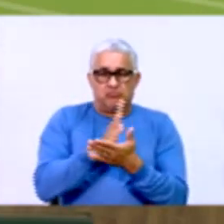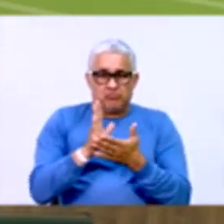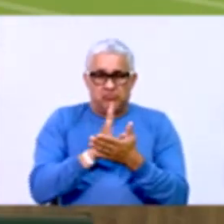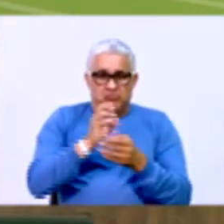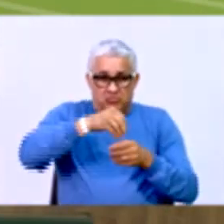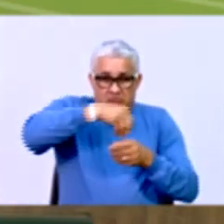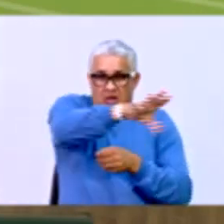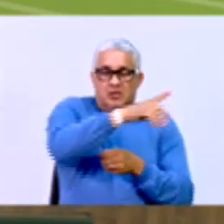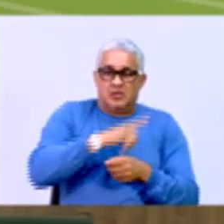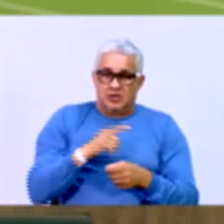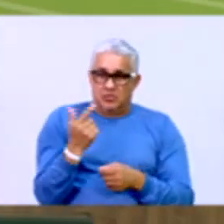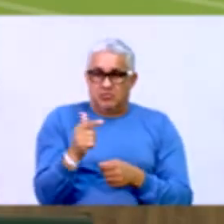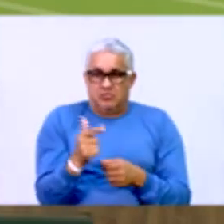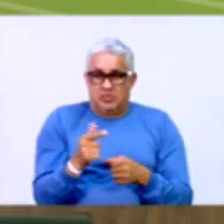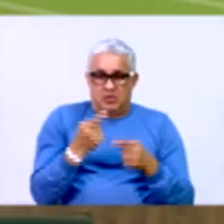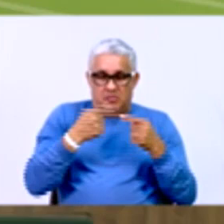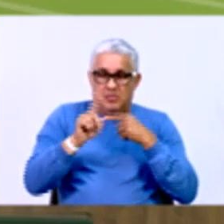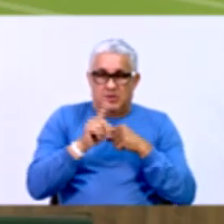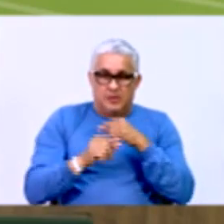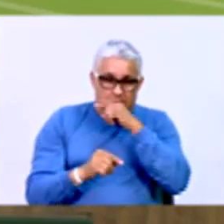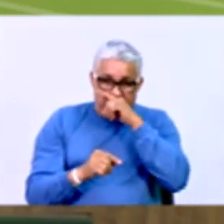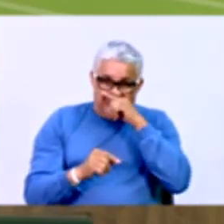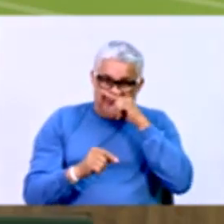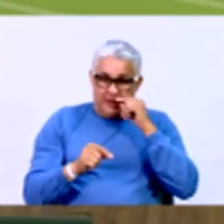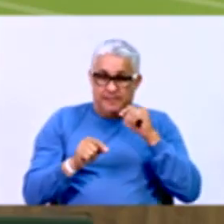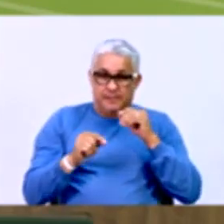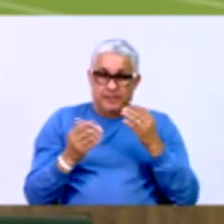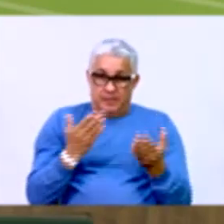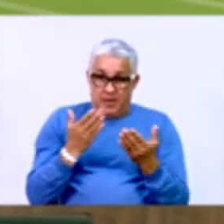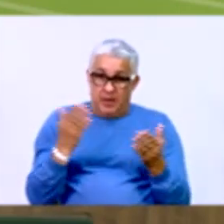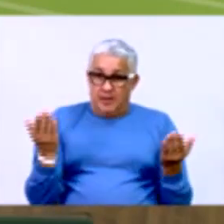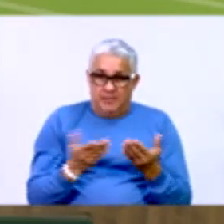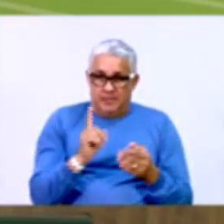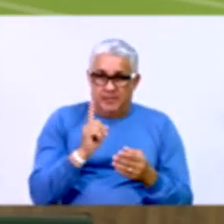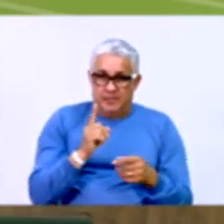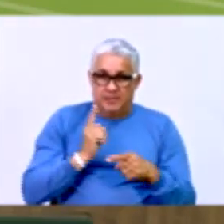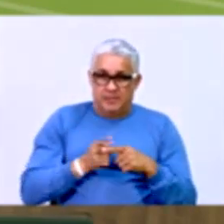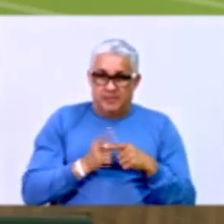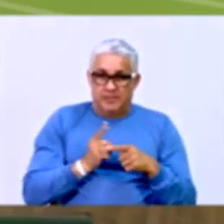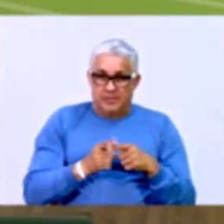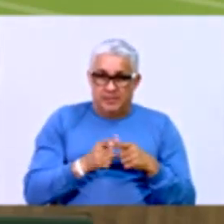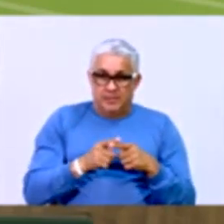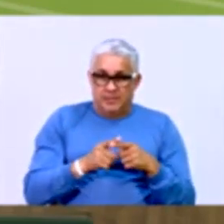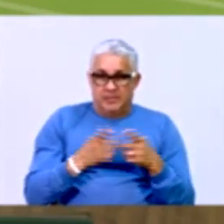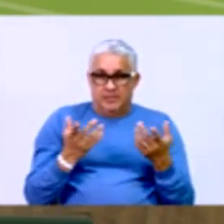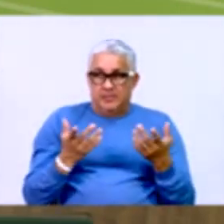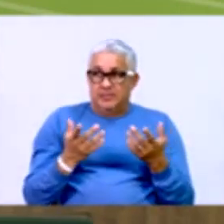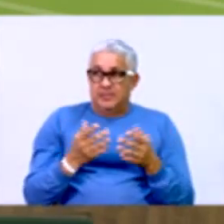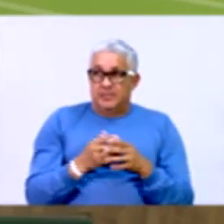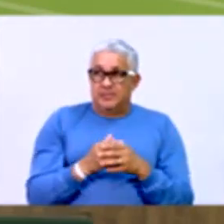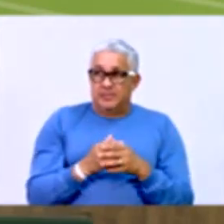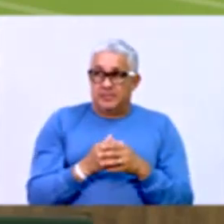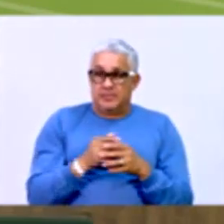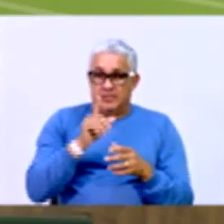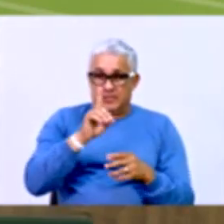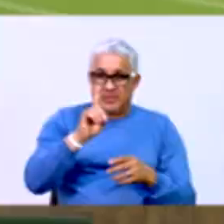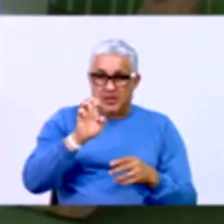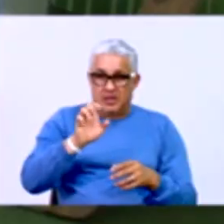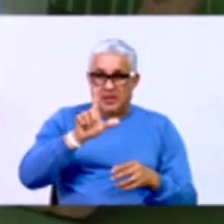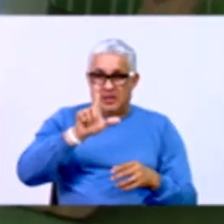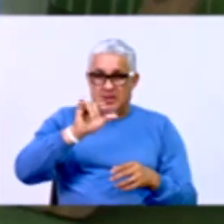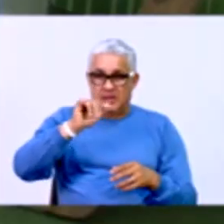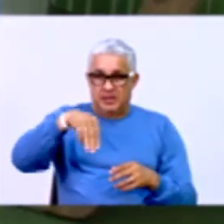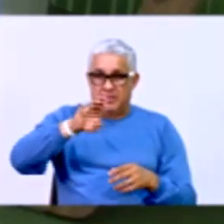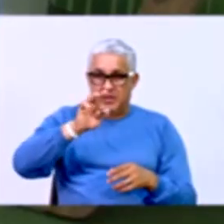fora, né, desse escopo. Então, ó, não vamos analisar isso agora porque está fora do nosso escopo. Né? Muito bem. O professor